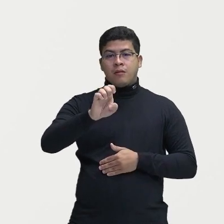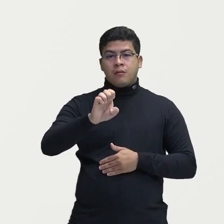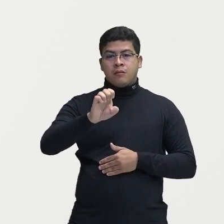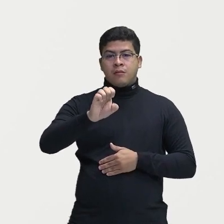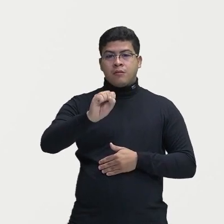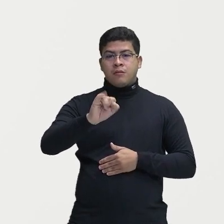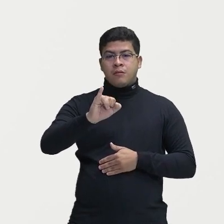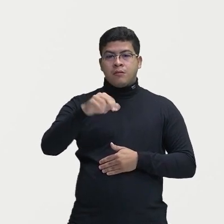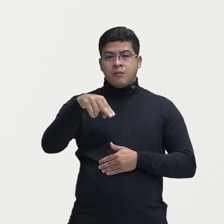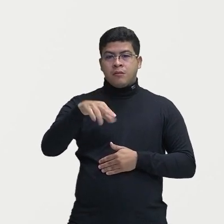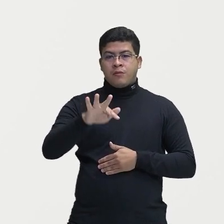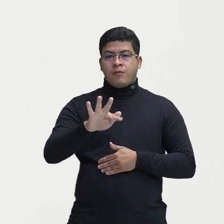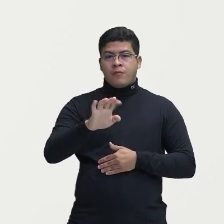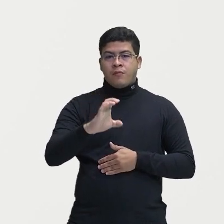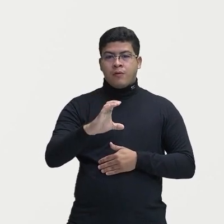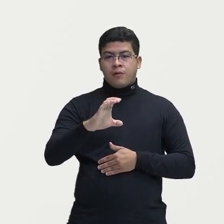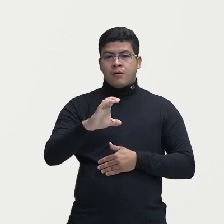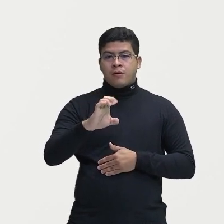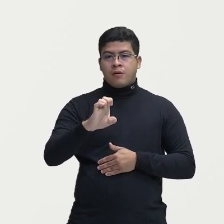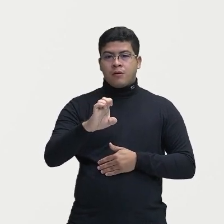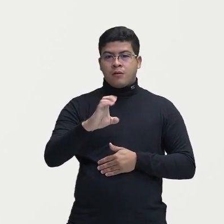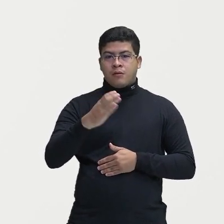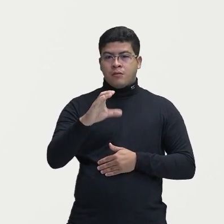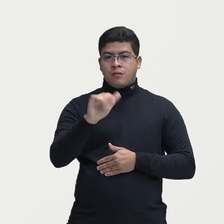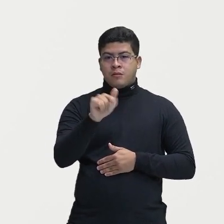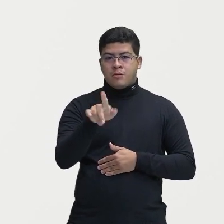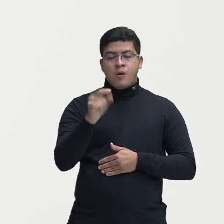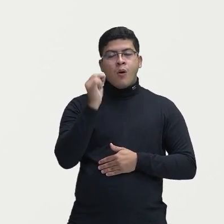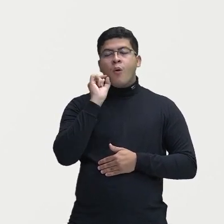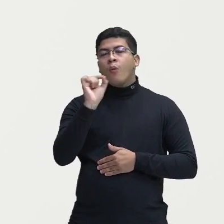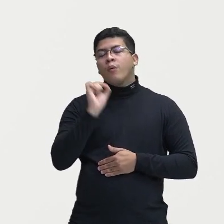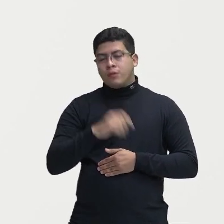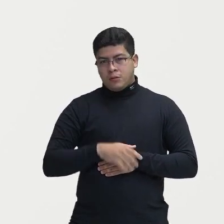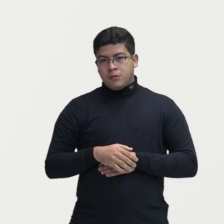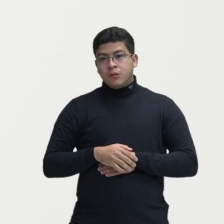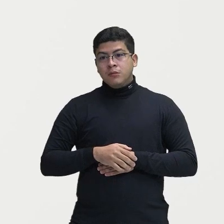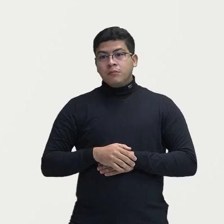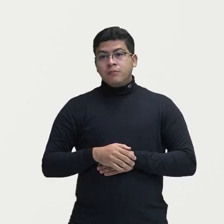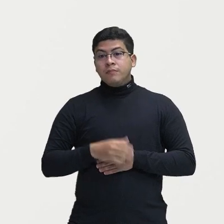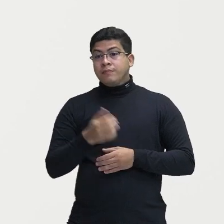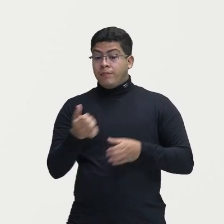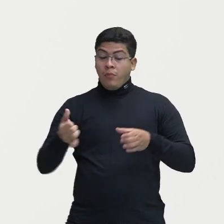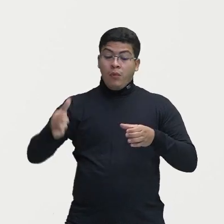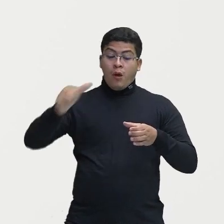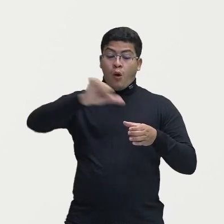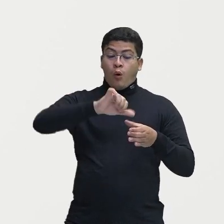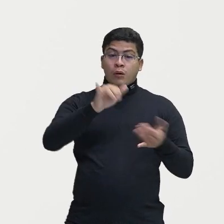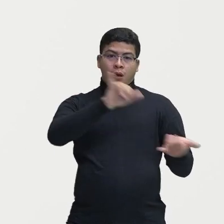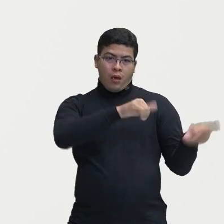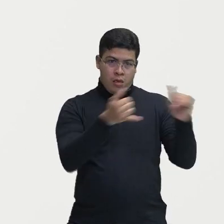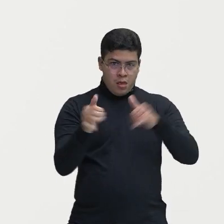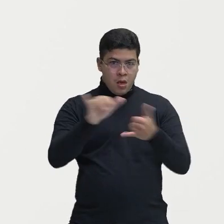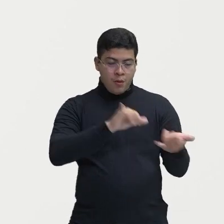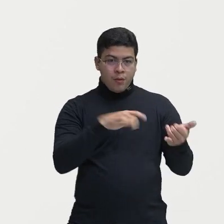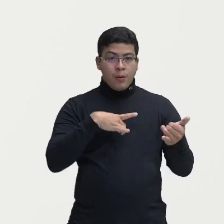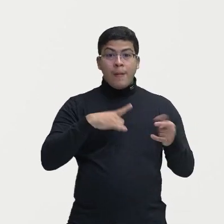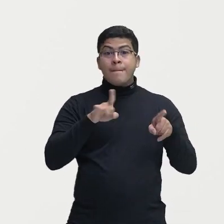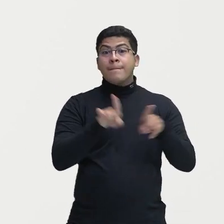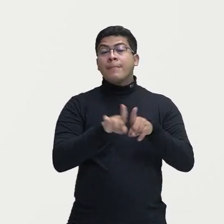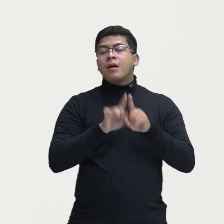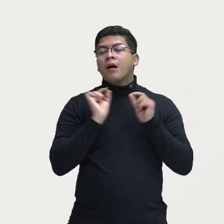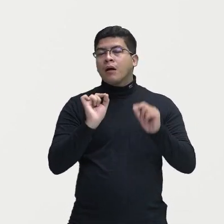vai observar que irão ser acrescentados aqui desinfetante, cloro, por exemplo,